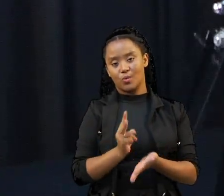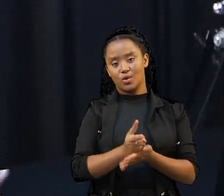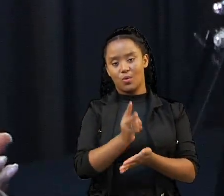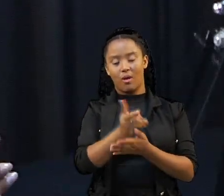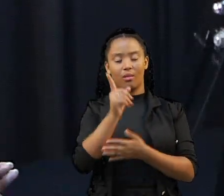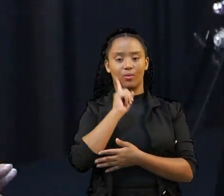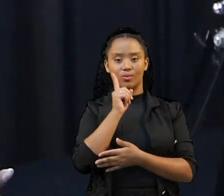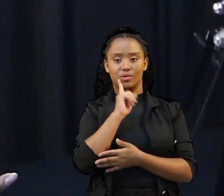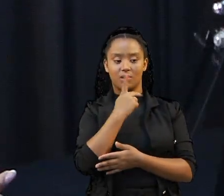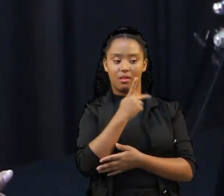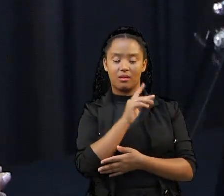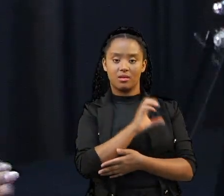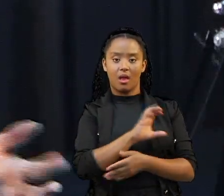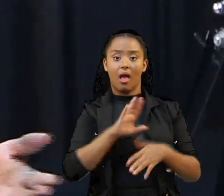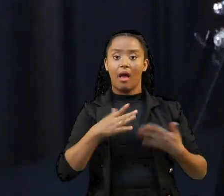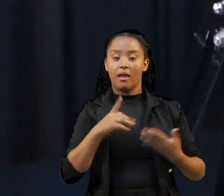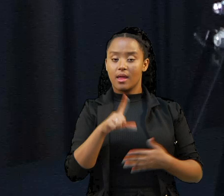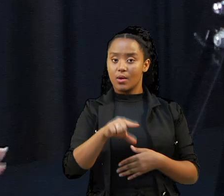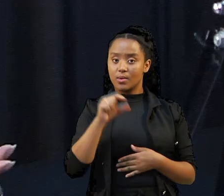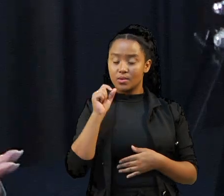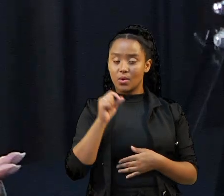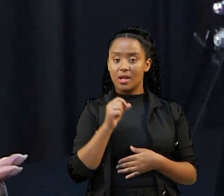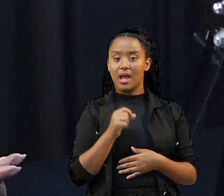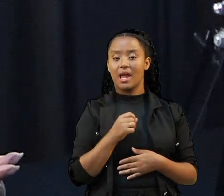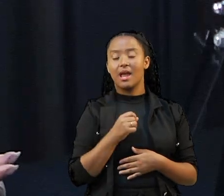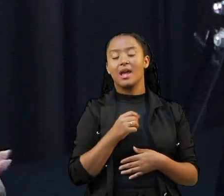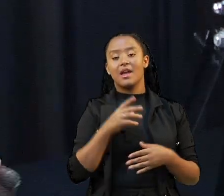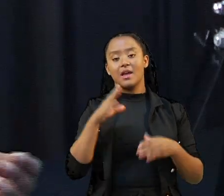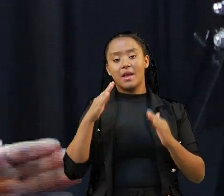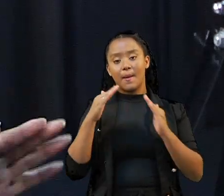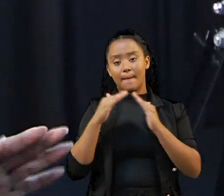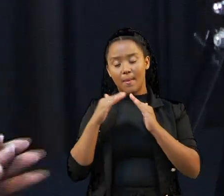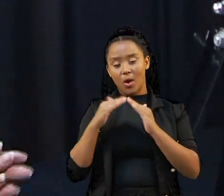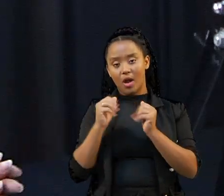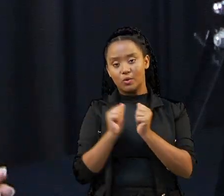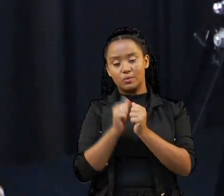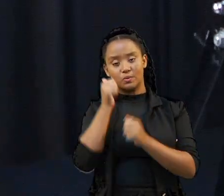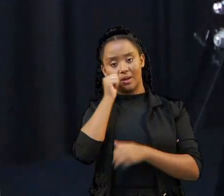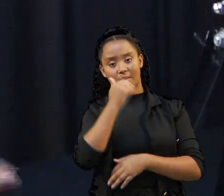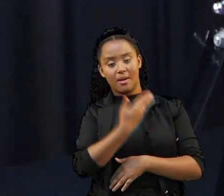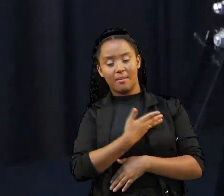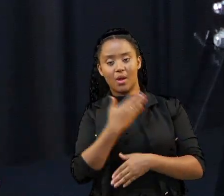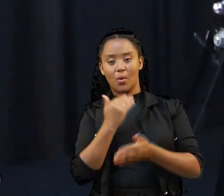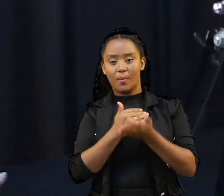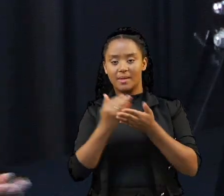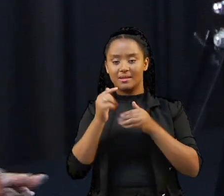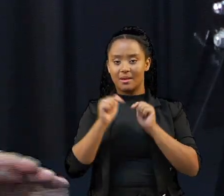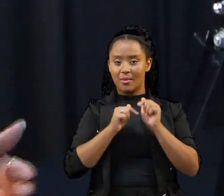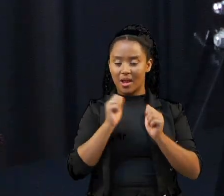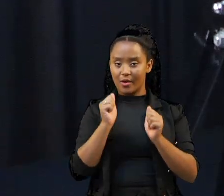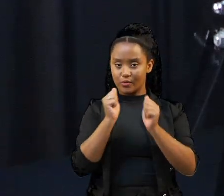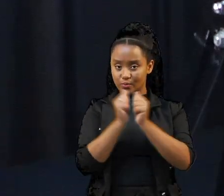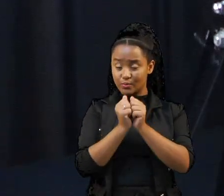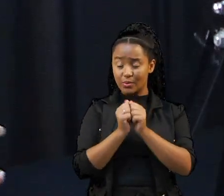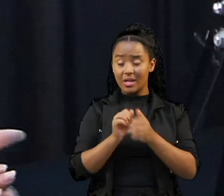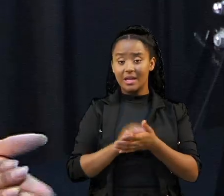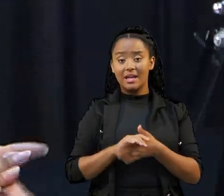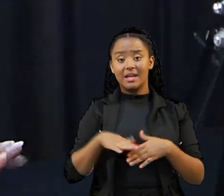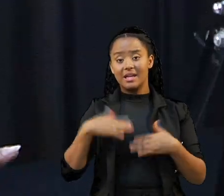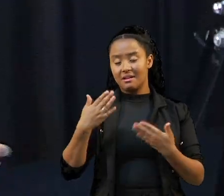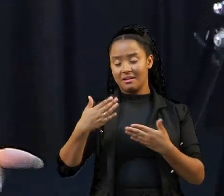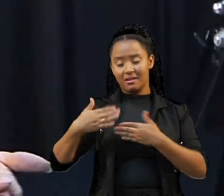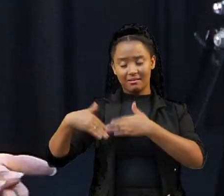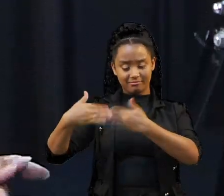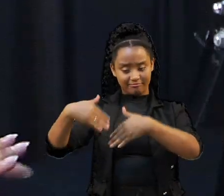tipo de rotina. Aí foi que eu optei de ir para lá com ela, eu comecei a trabalhar lá com ela estava num lugar lá. E aí foi